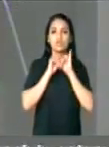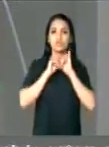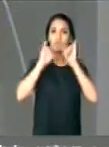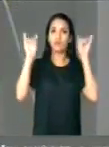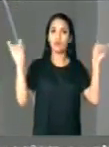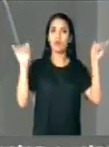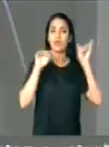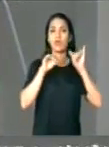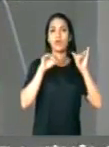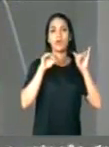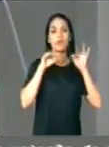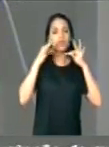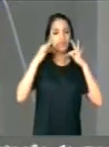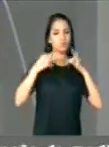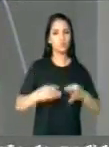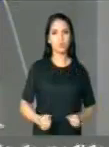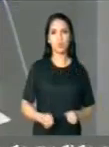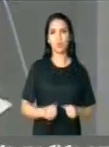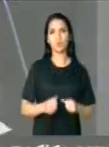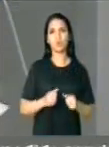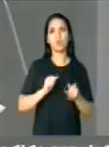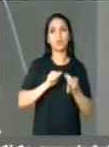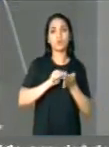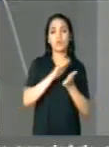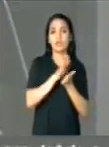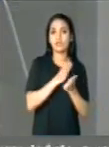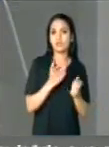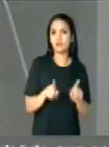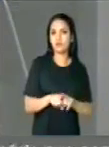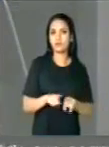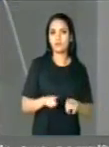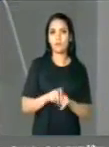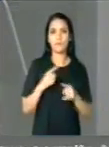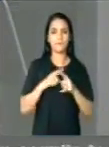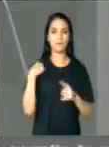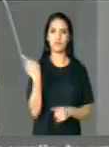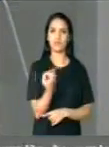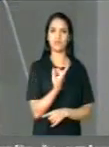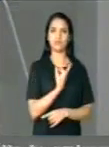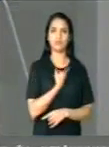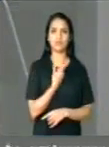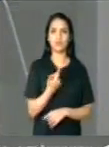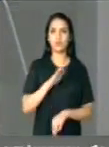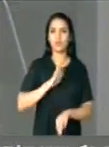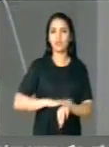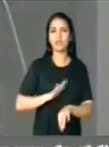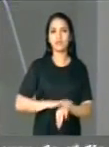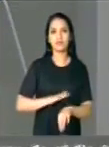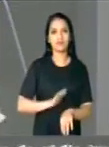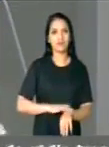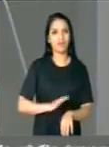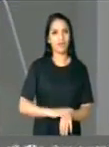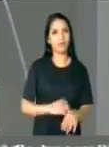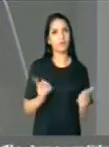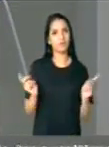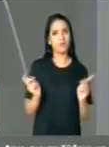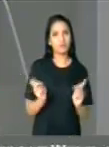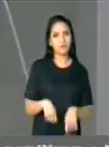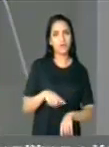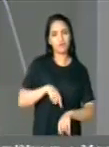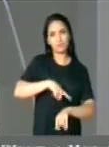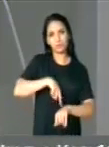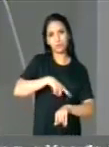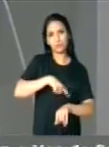divulgado na íntegra e registrado, porque nós, senhor presidente, não temos aqui o tempo suficiente para